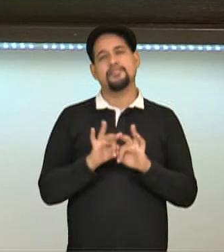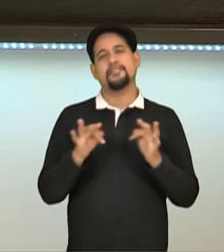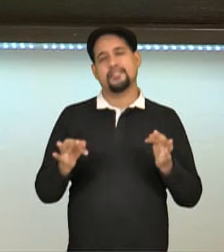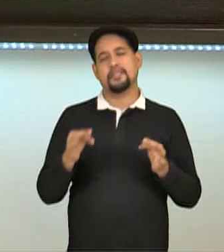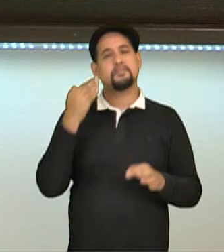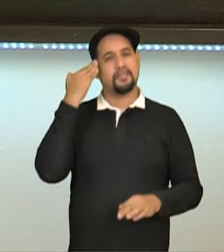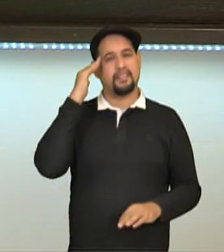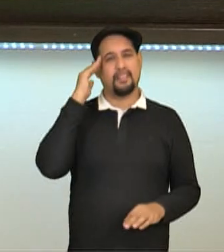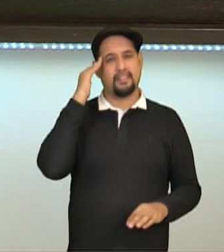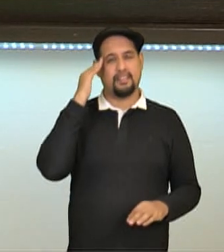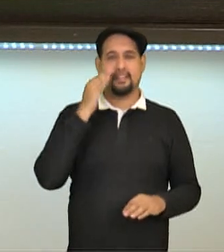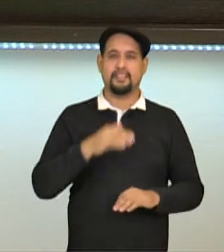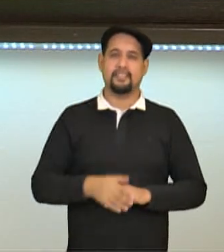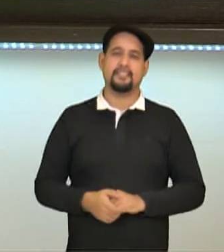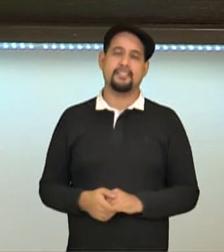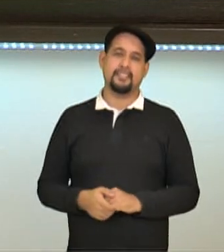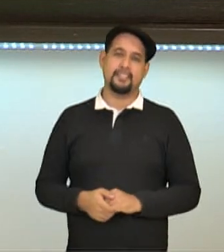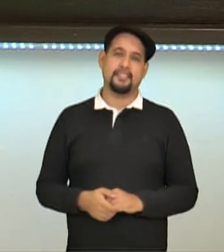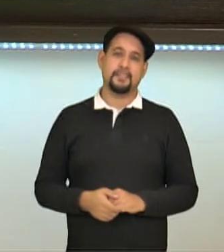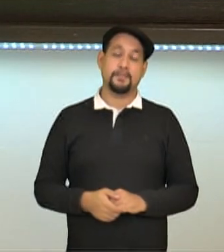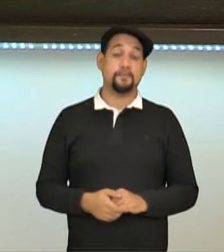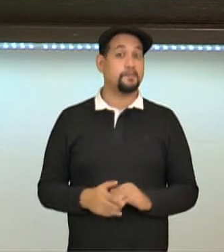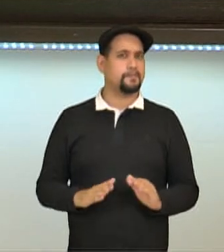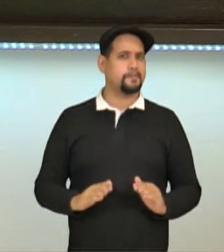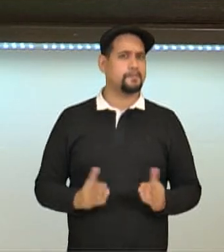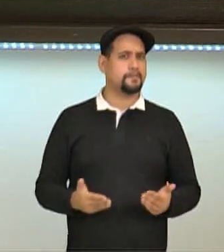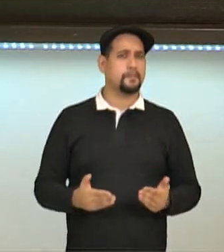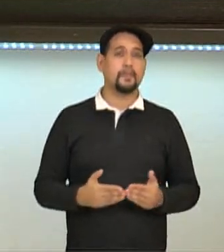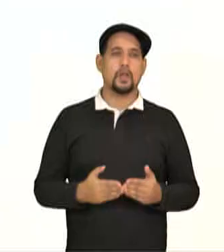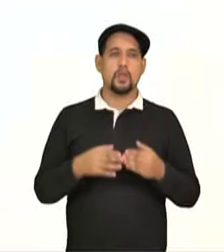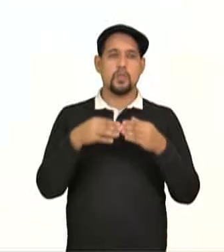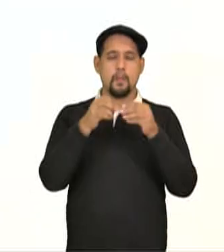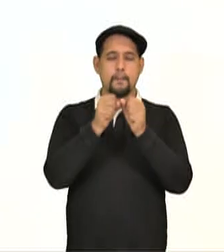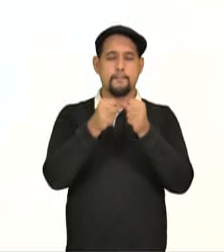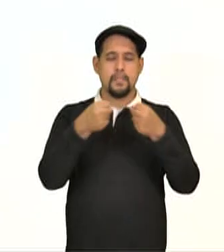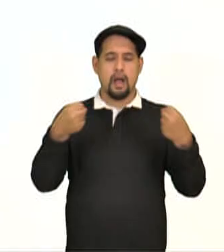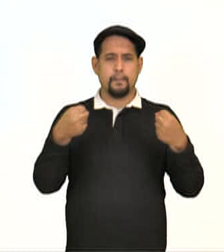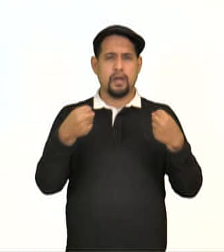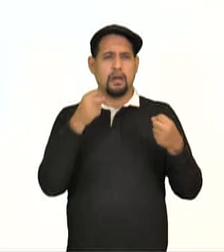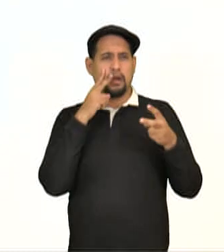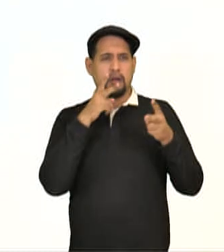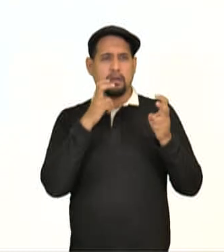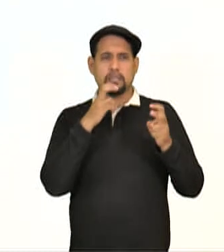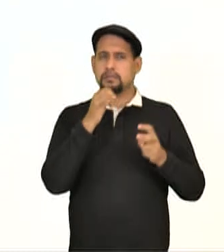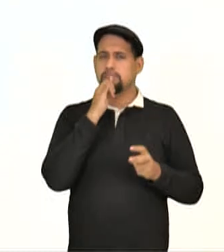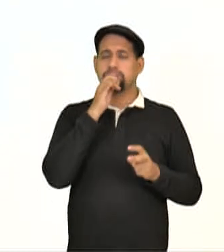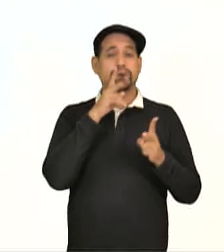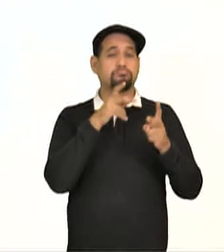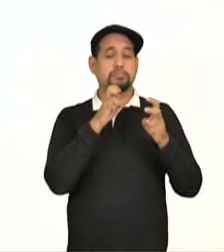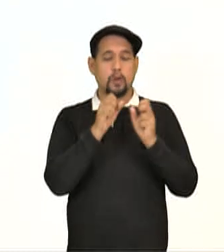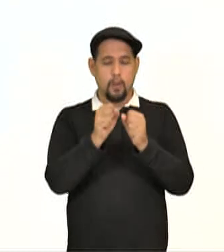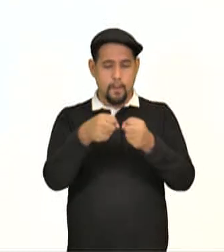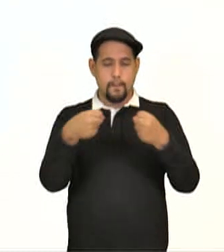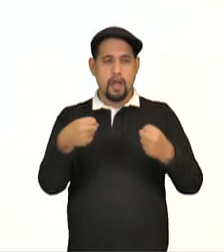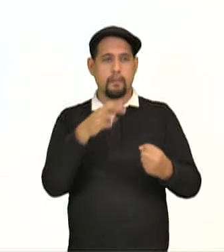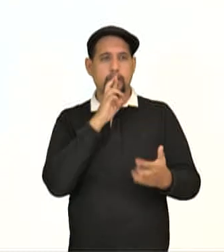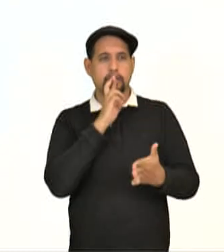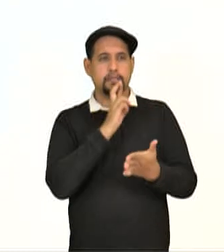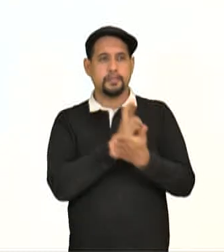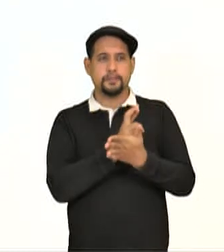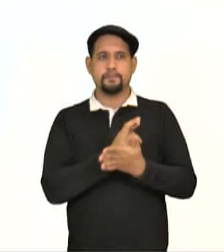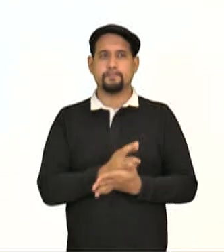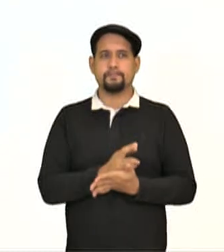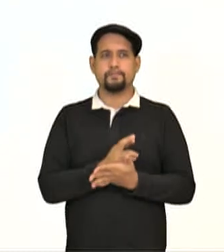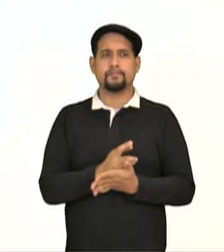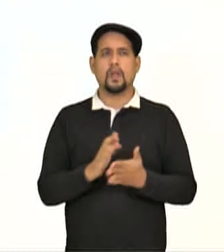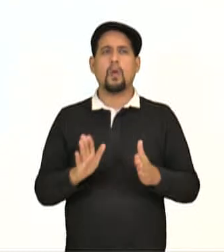bem facinho de entender. Agora, e no mapa? O que a gente pode pôr aqui, ó? Observe o mapa e responda.